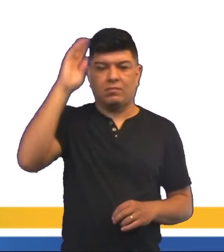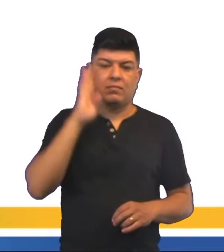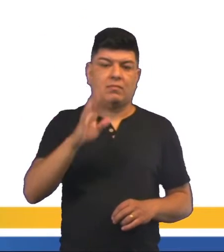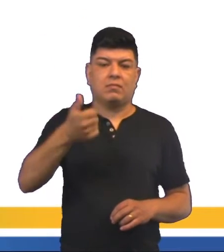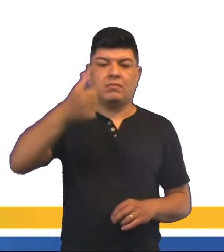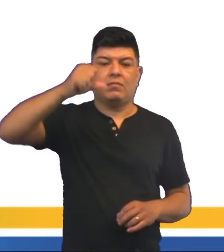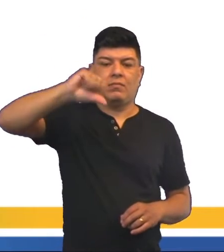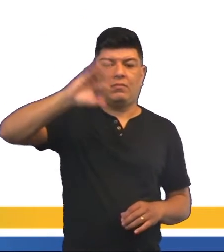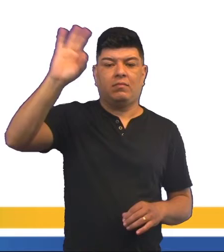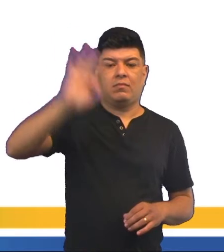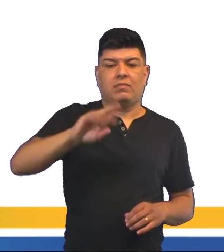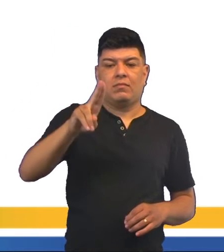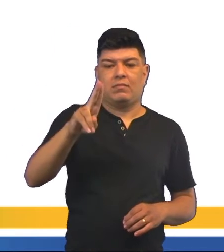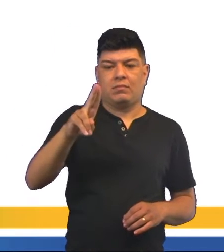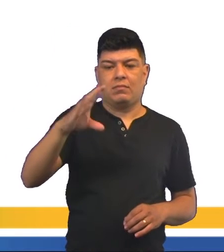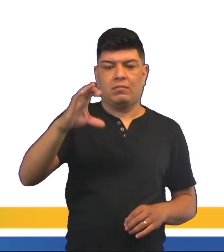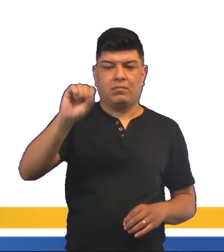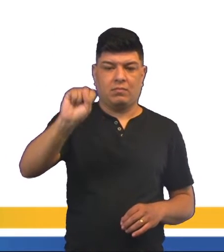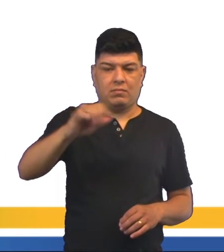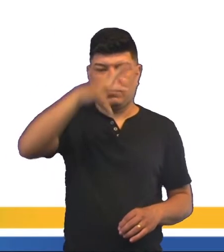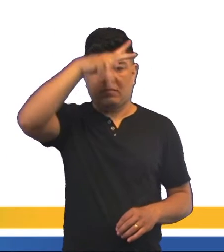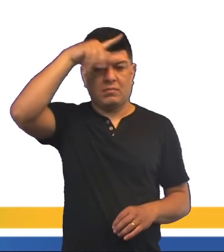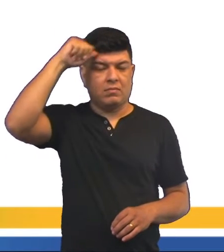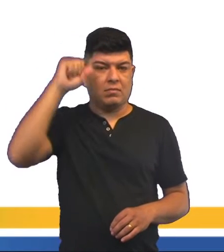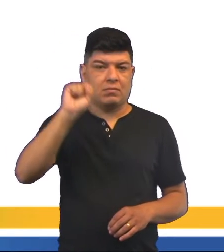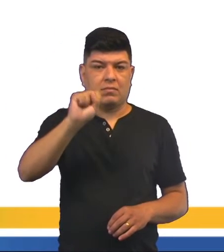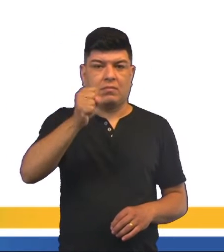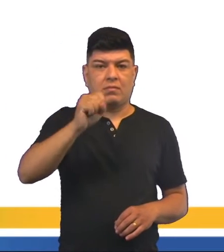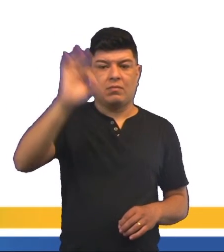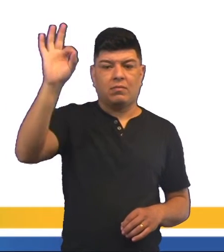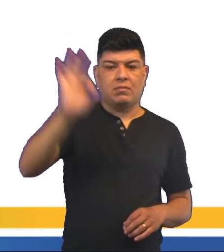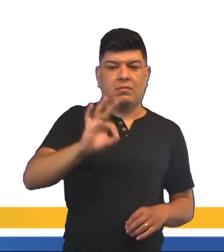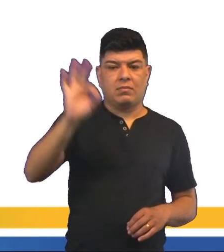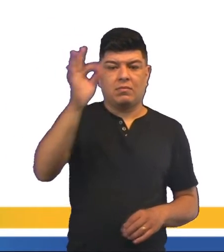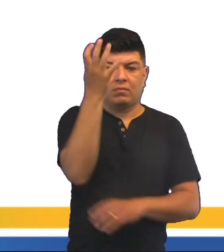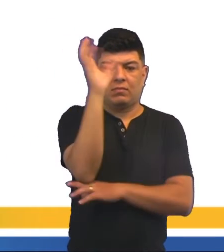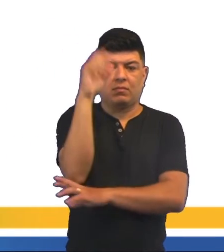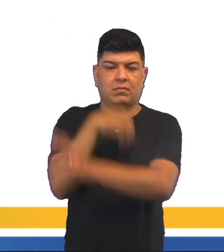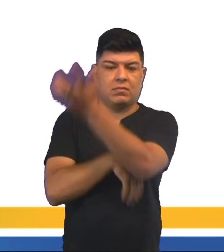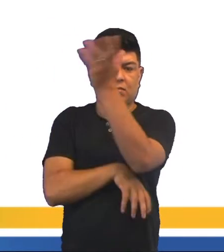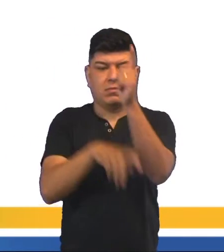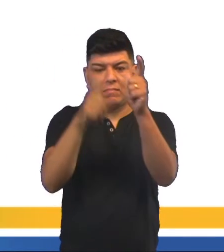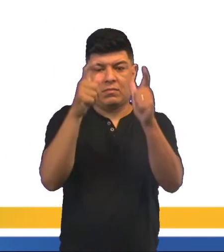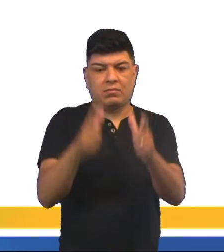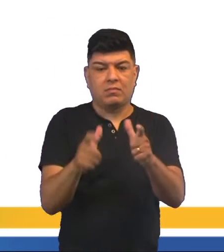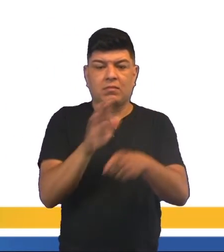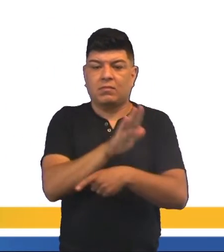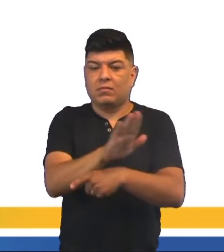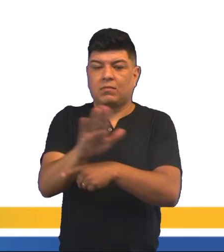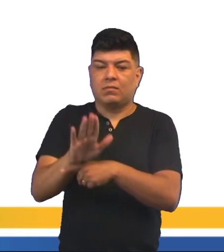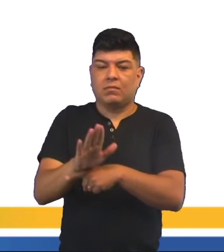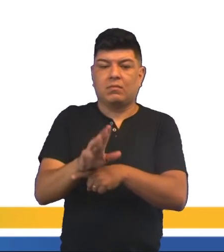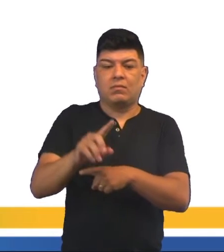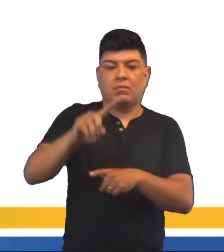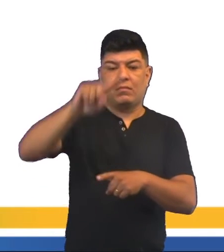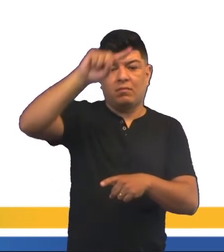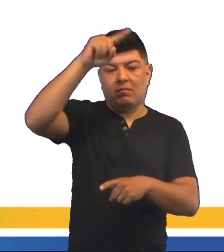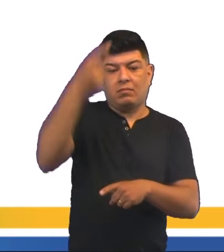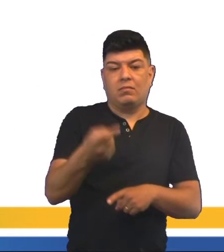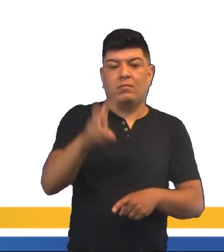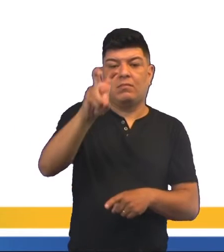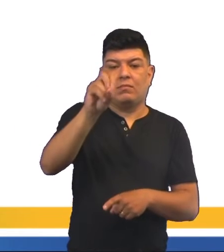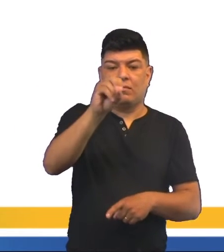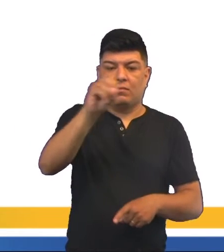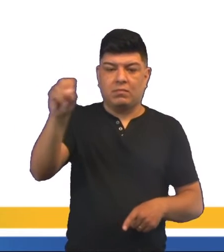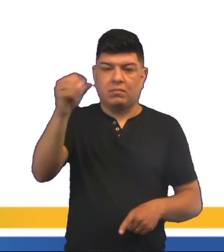da Amazônia Legal, 19% das UCs, né, da Amazônia e 8% das florestas da região, beneficiando